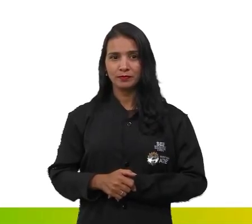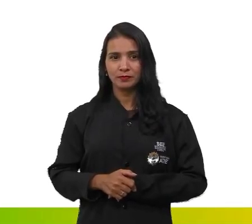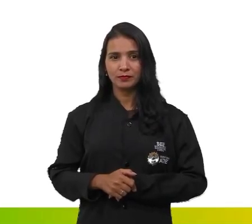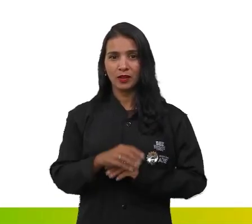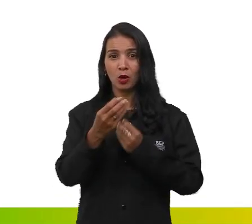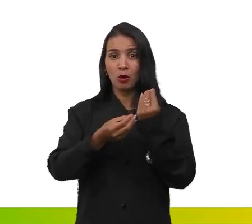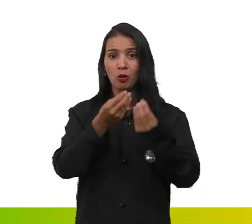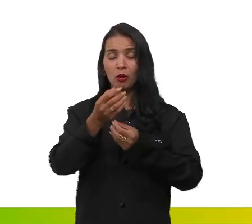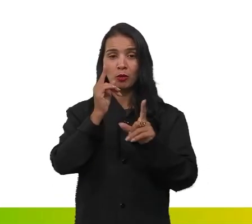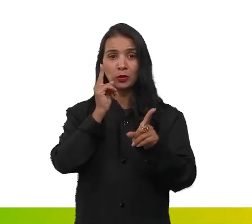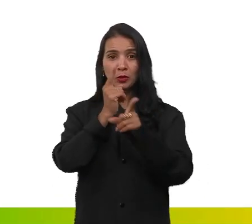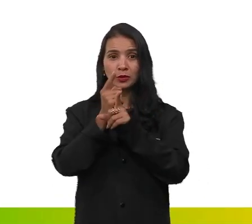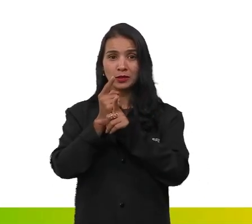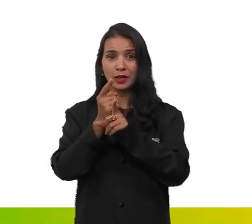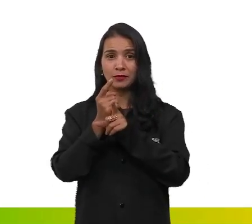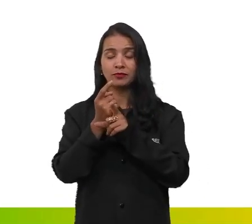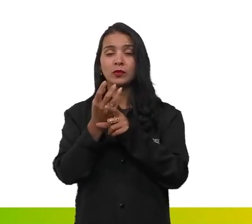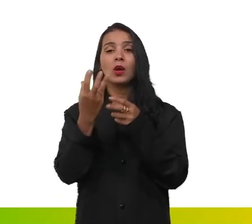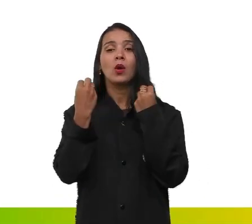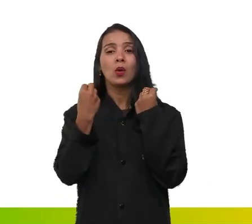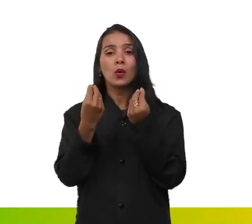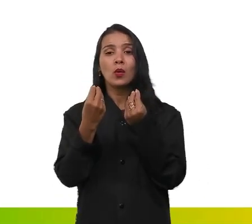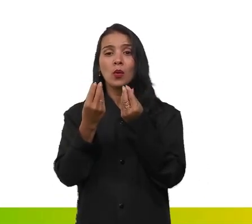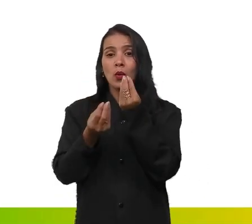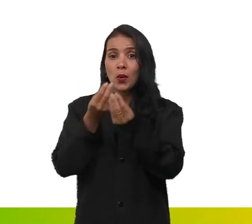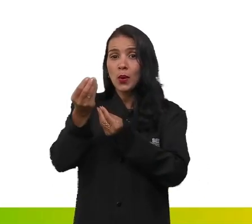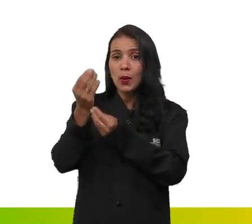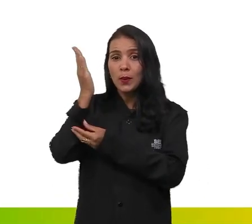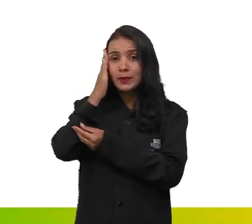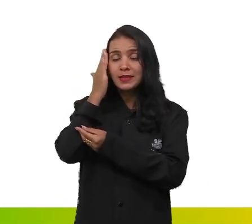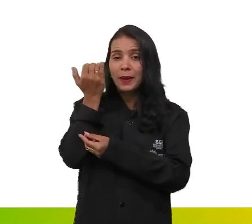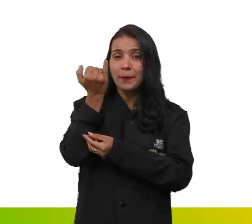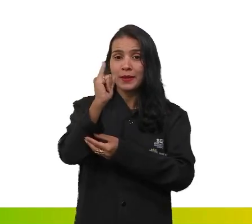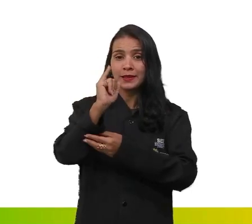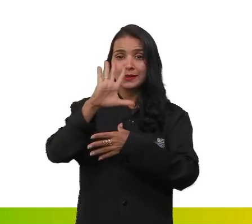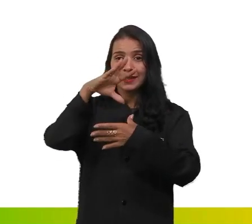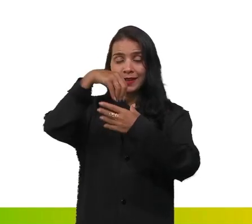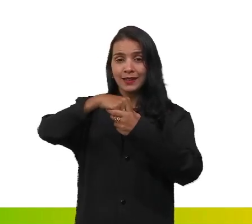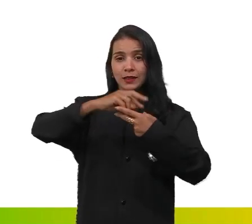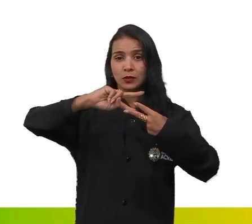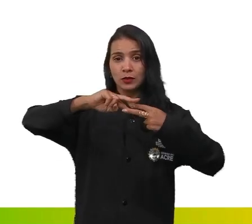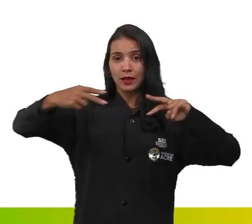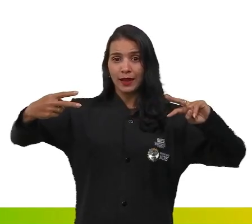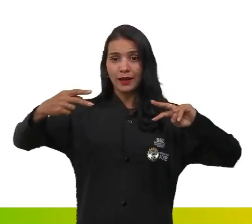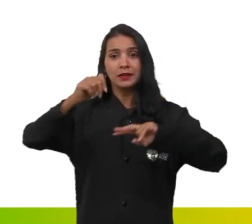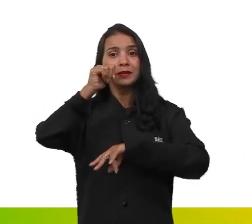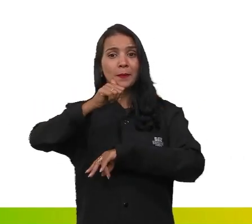vocês. Como eu sei que a pessoa herdou alguma coisa que é da mãe ou do pai? Olha só.